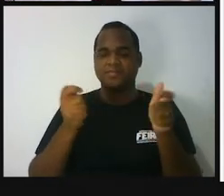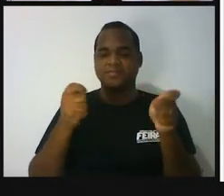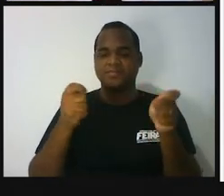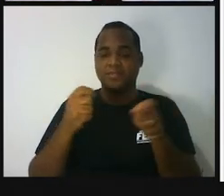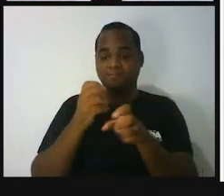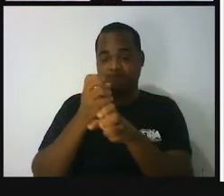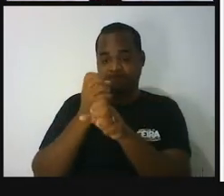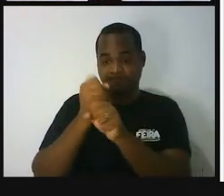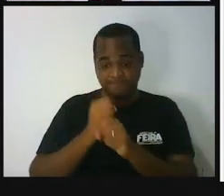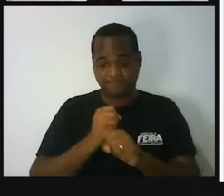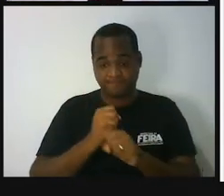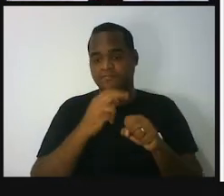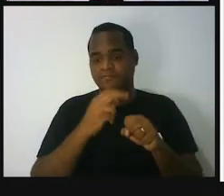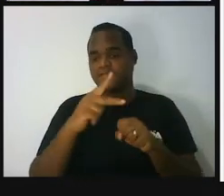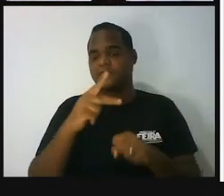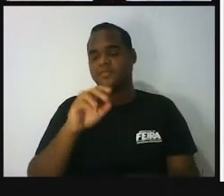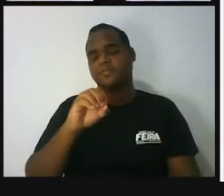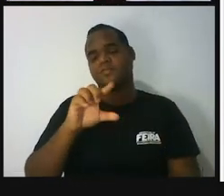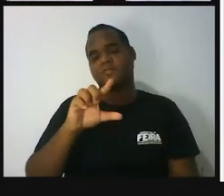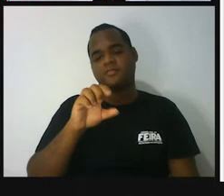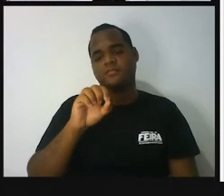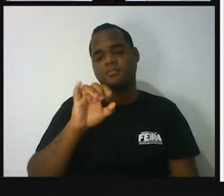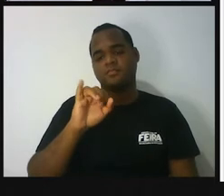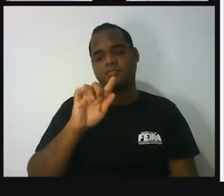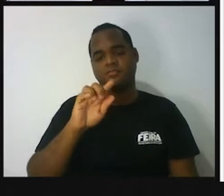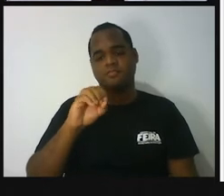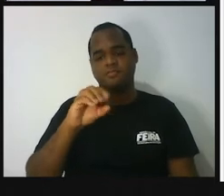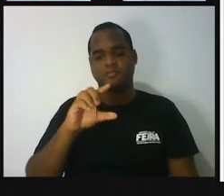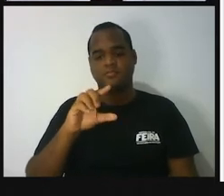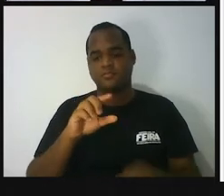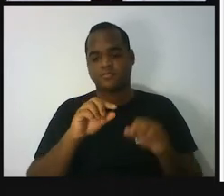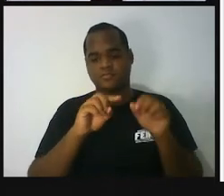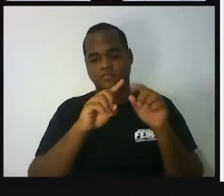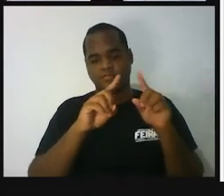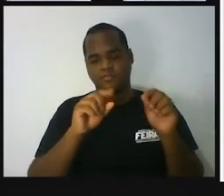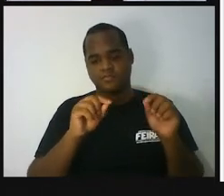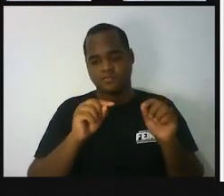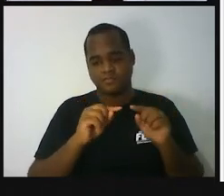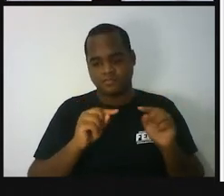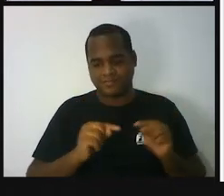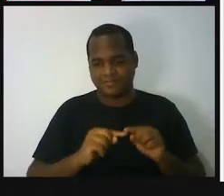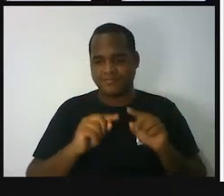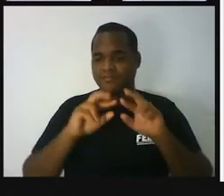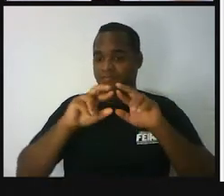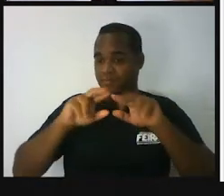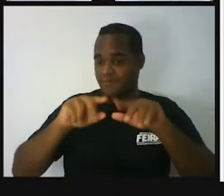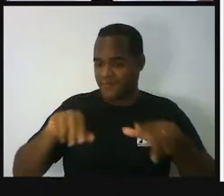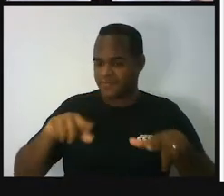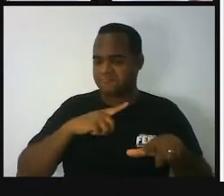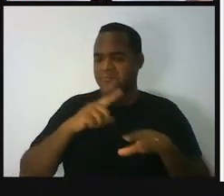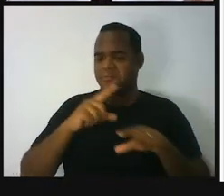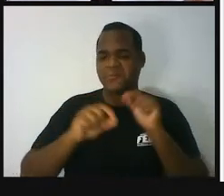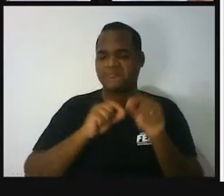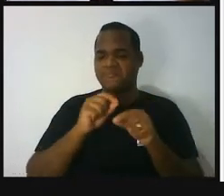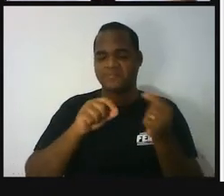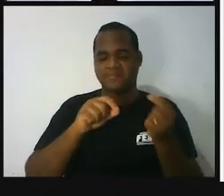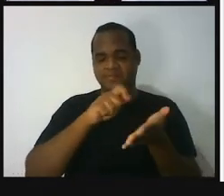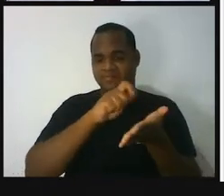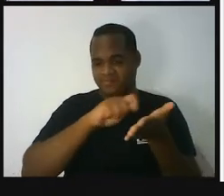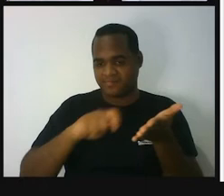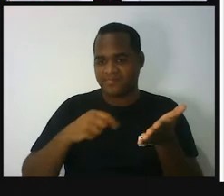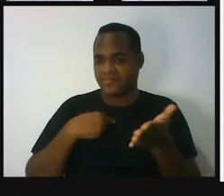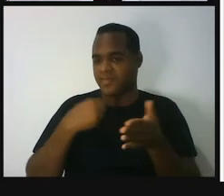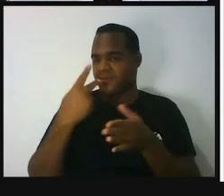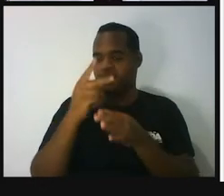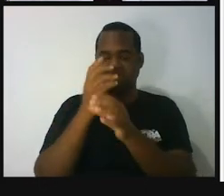polígono quantos lados ele tem. Então, olha só, conta comigo aí, eu vou riscando e você vai contando aí